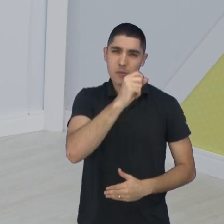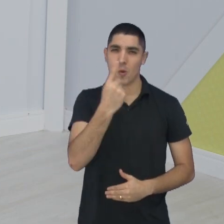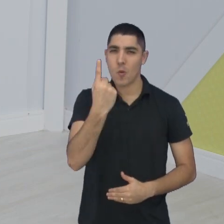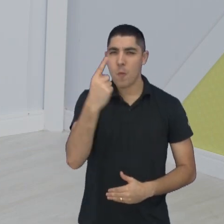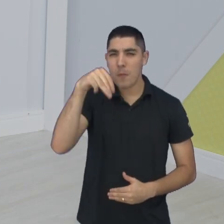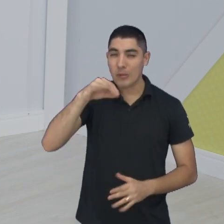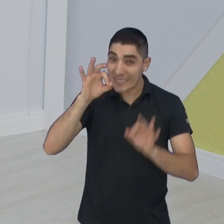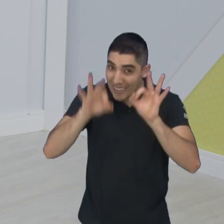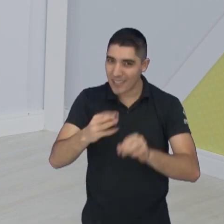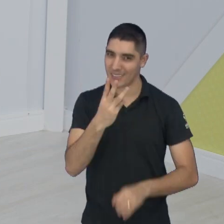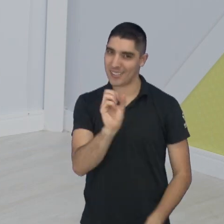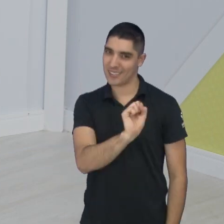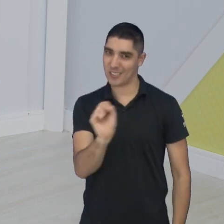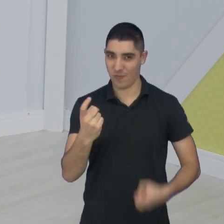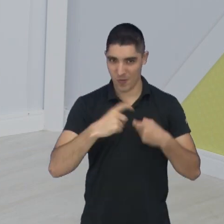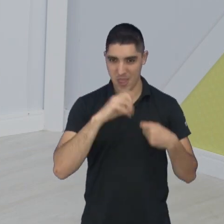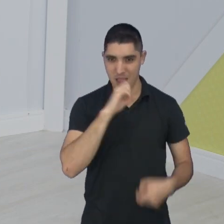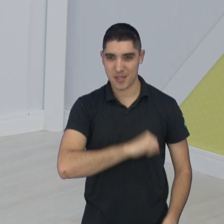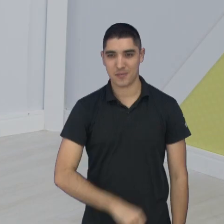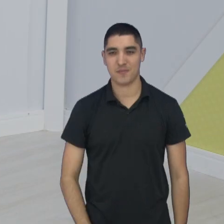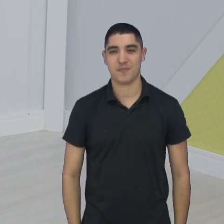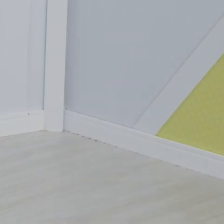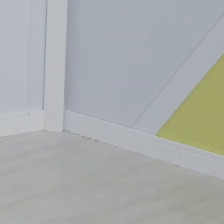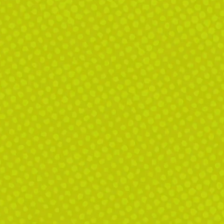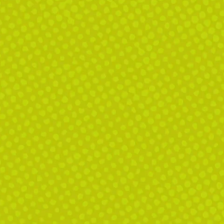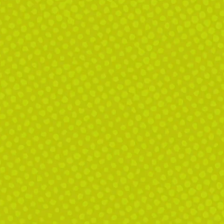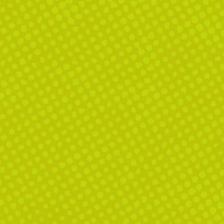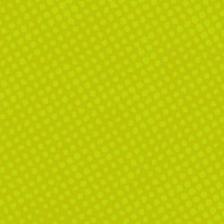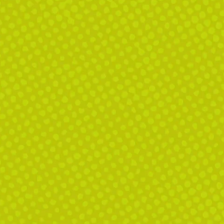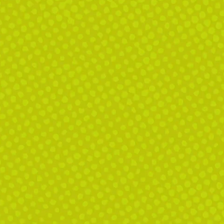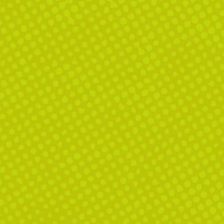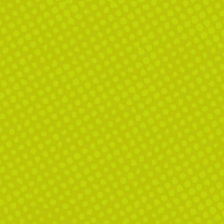sabe que dura 30, é pai bola, já voltamos.